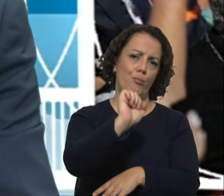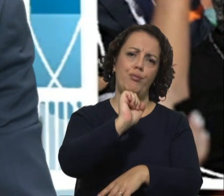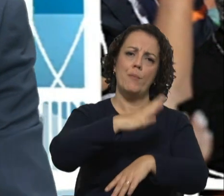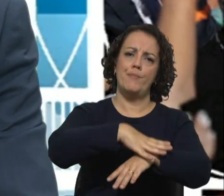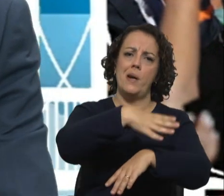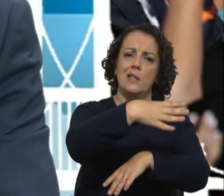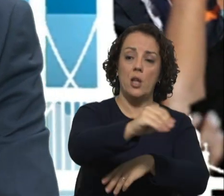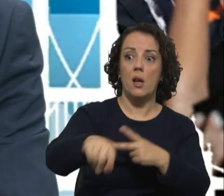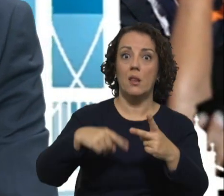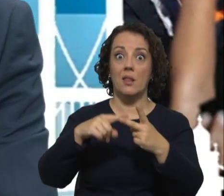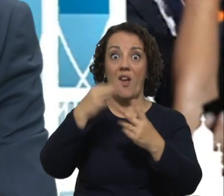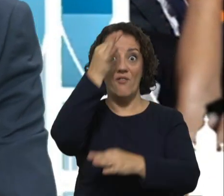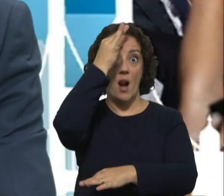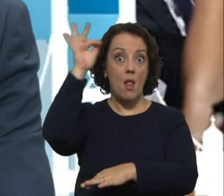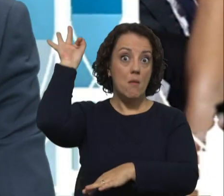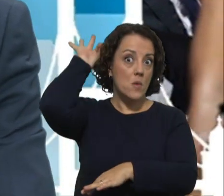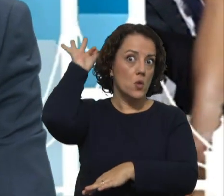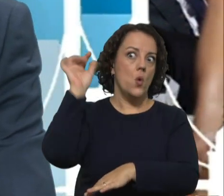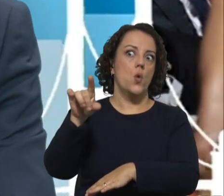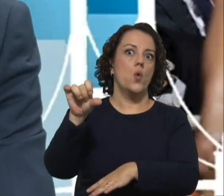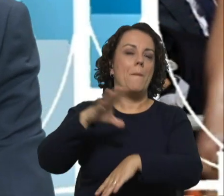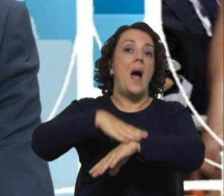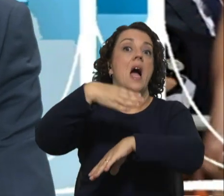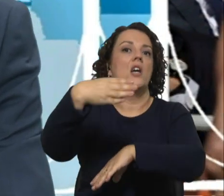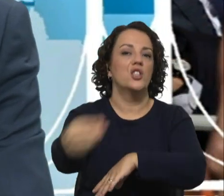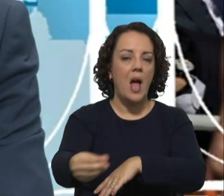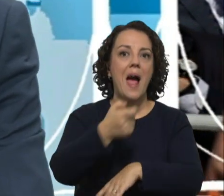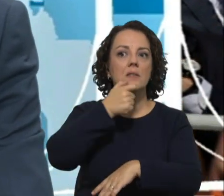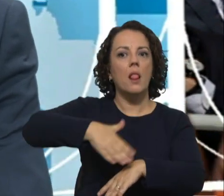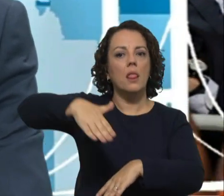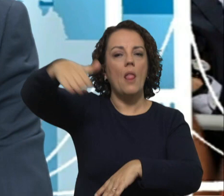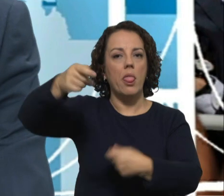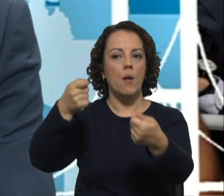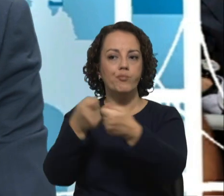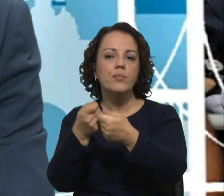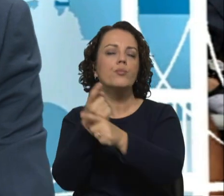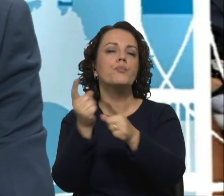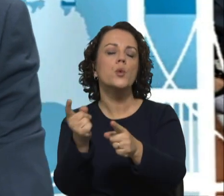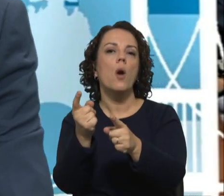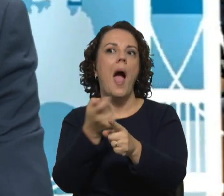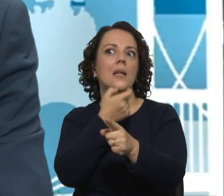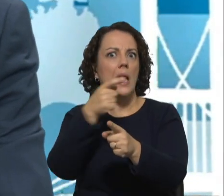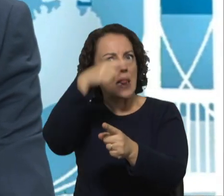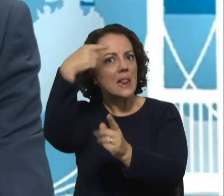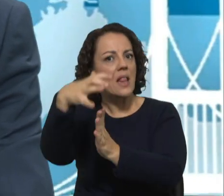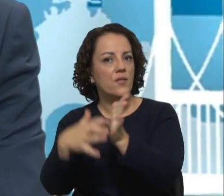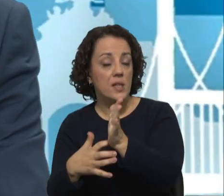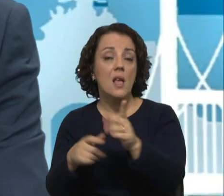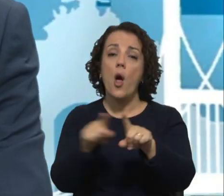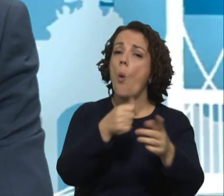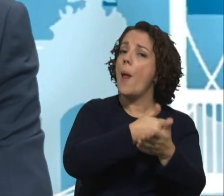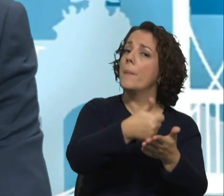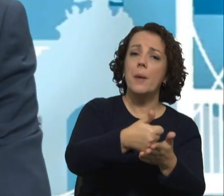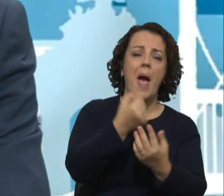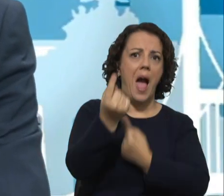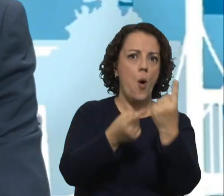mais difícil. E creio que, para entrar na Bíblia, também precisaríamos do mesmo género de educação. Há textos que são mais fáceis, com os quais